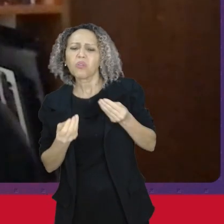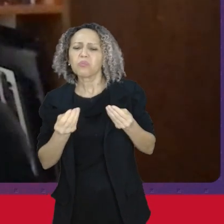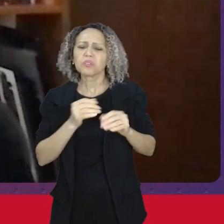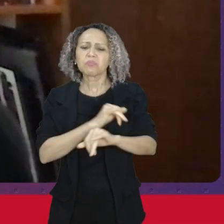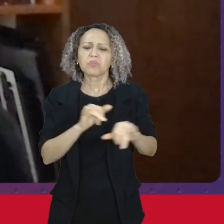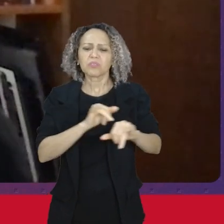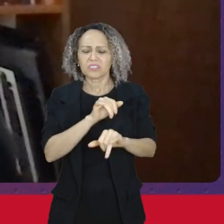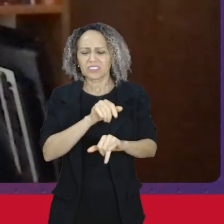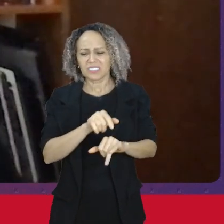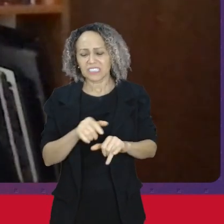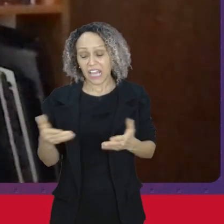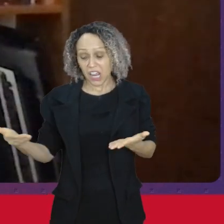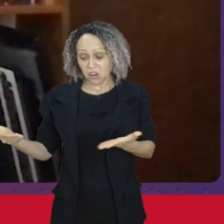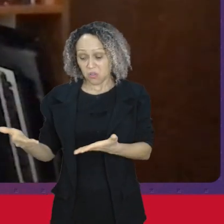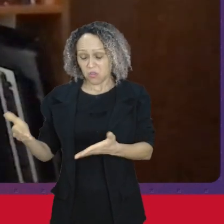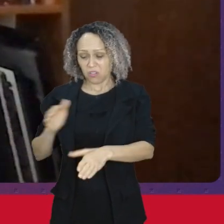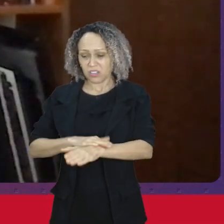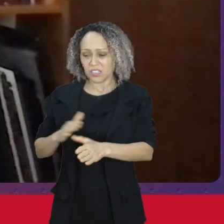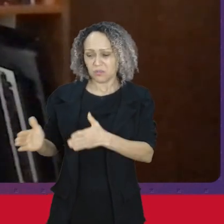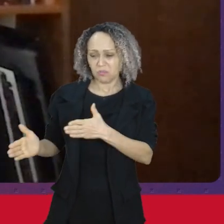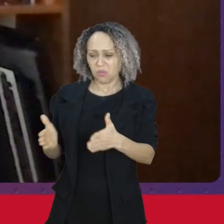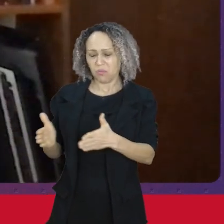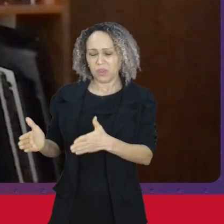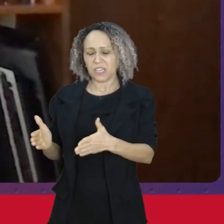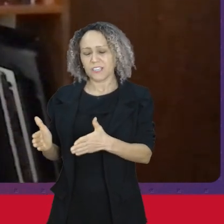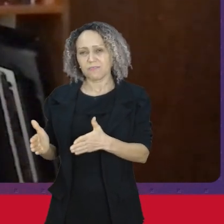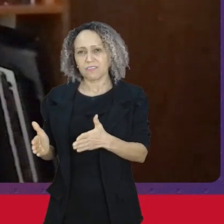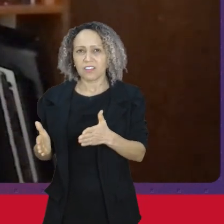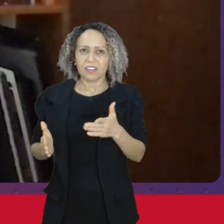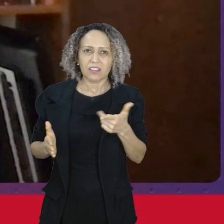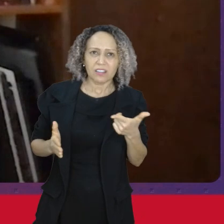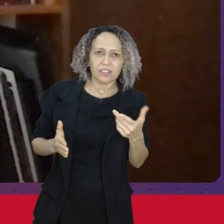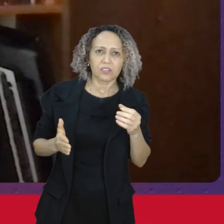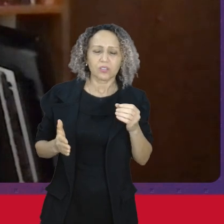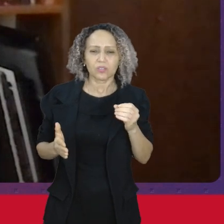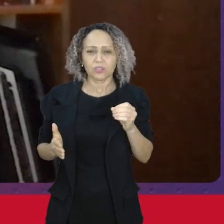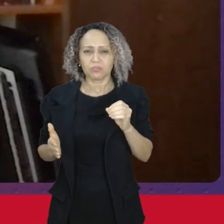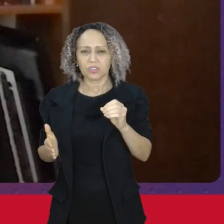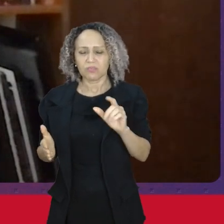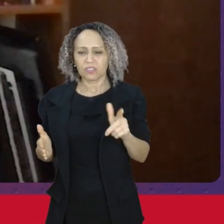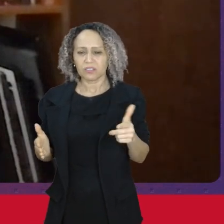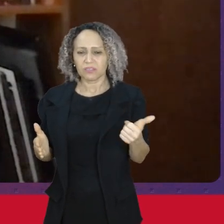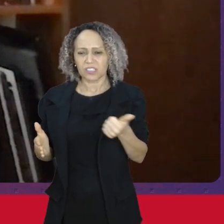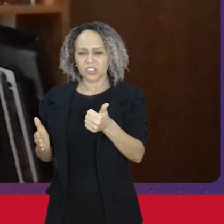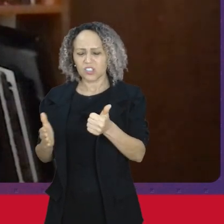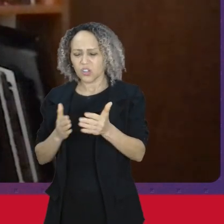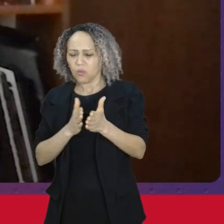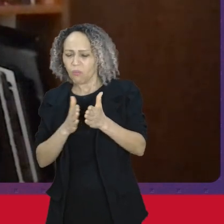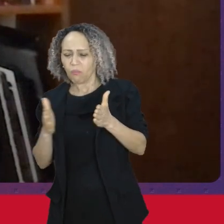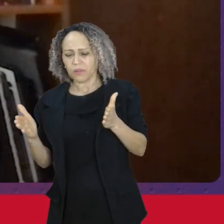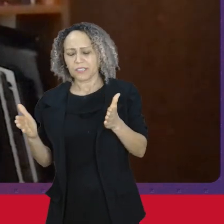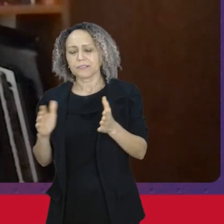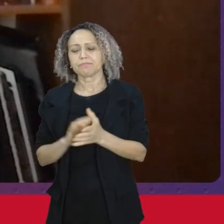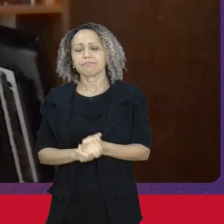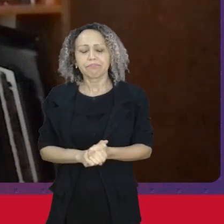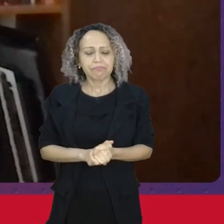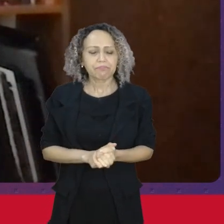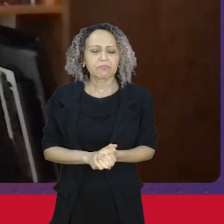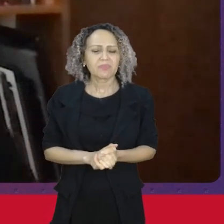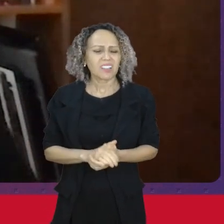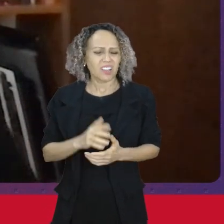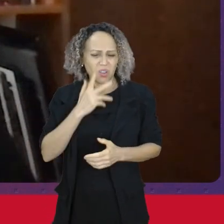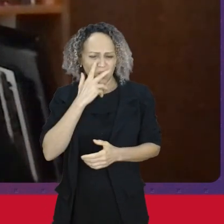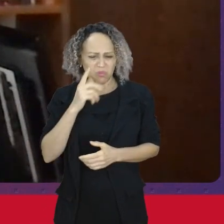da história do Brasil, né? Aqui 2021, final de 2021. E eu acho que tem um erro